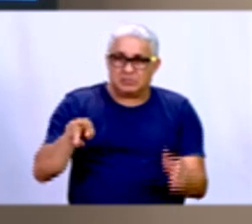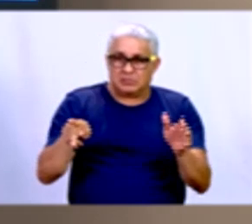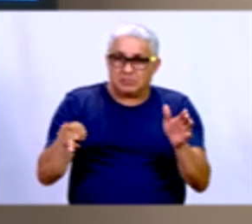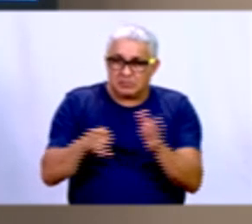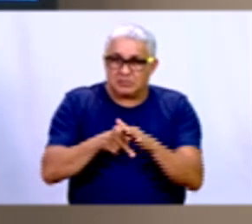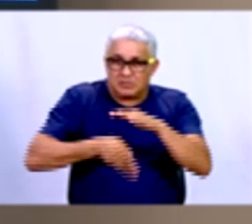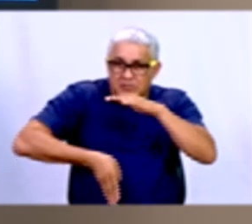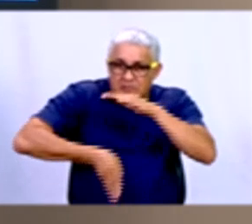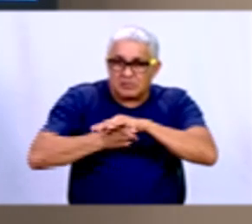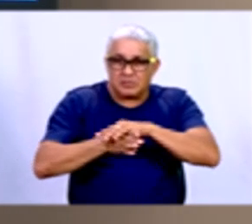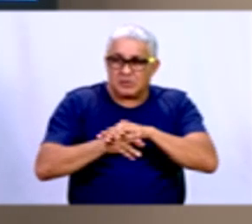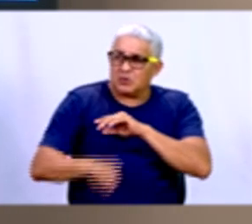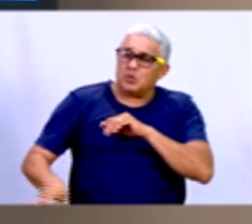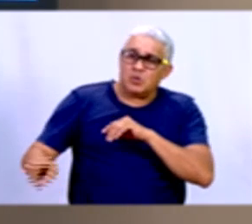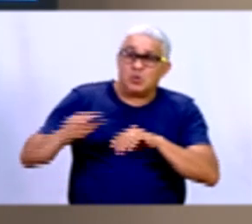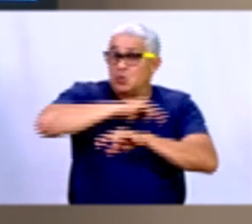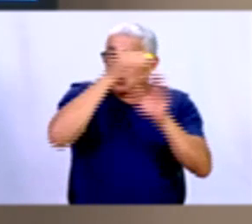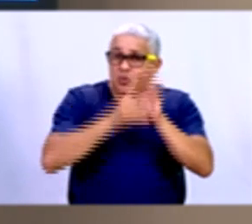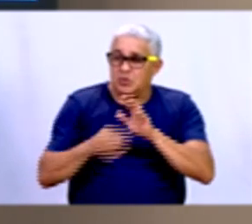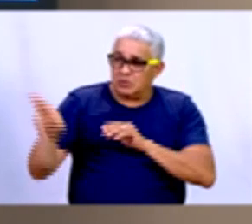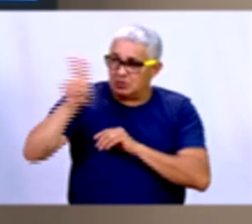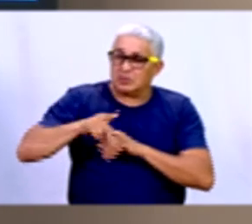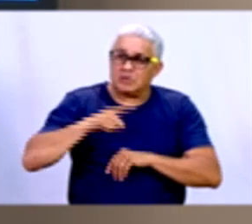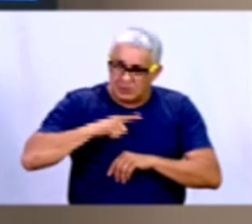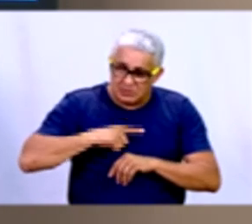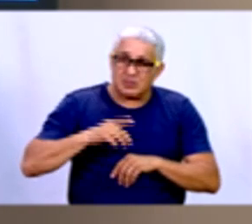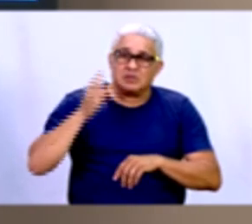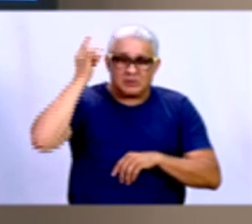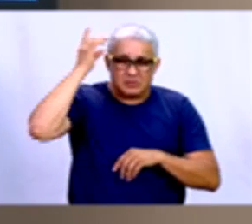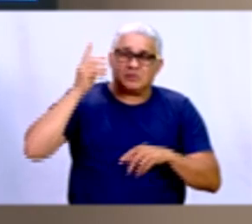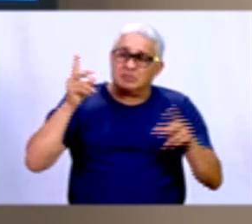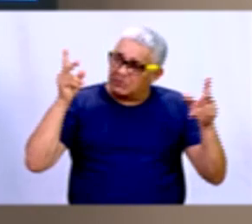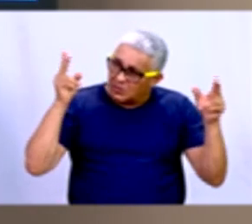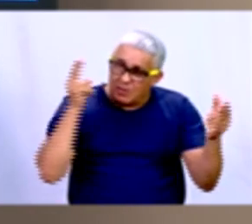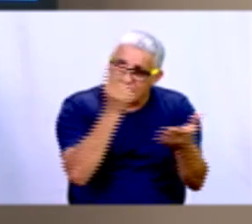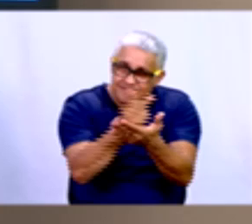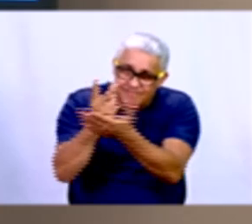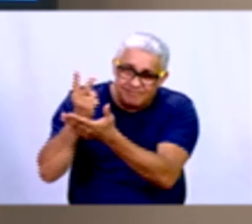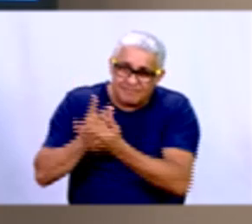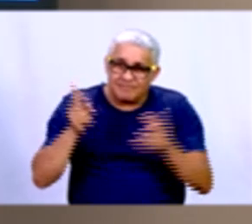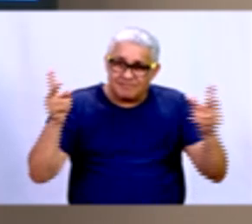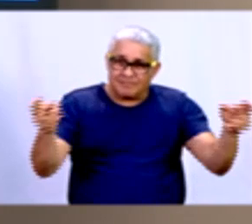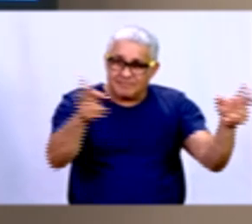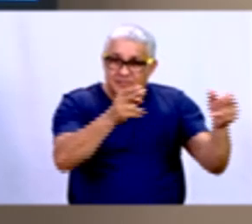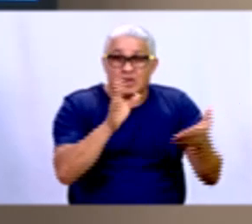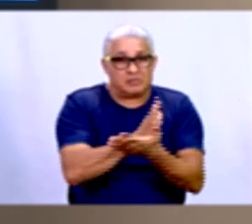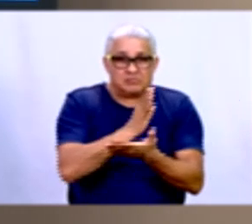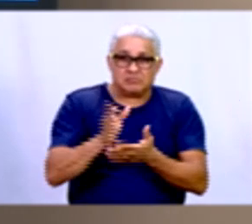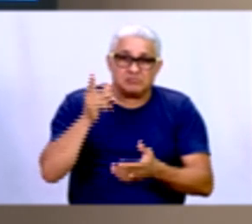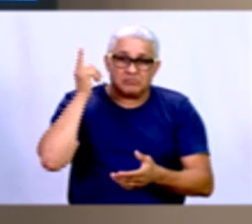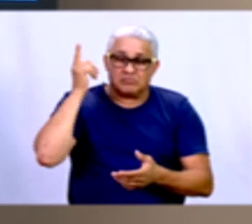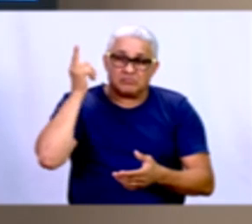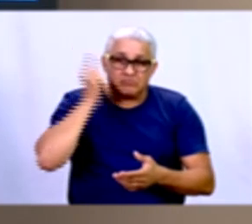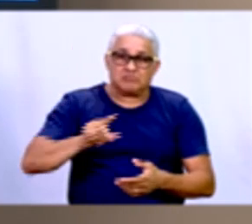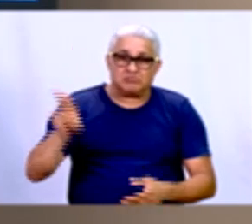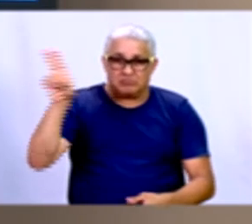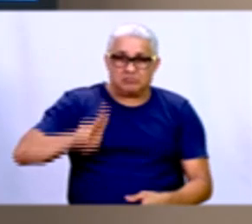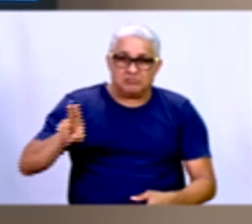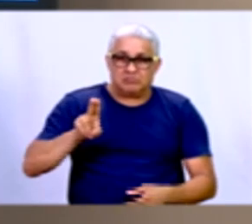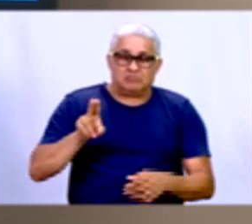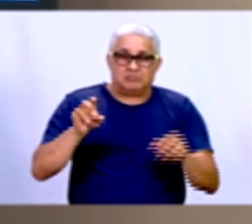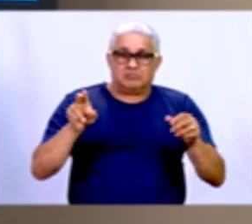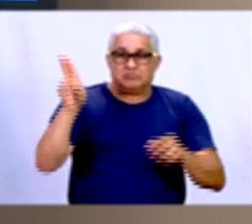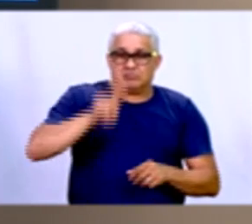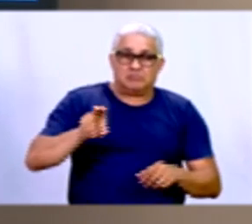eles têm o mesmo tipo de acesso, eles têm as mesmas facilidades de acesso, ou só alguns usuários conseguem utilizar bem o